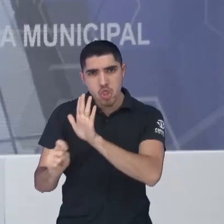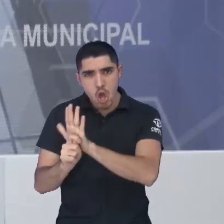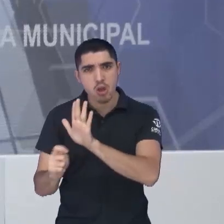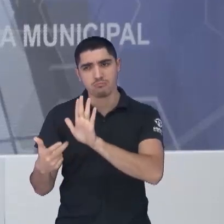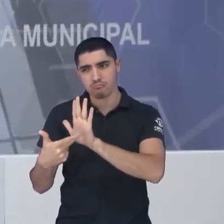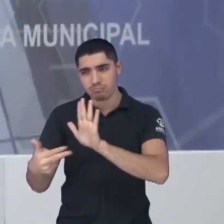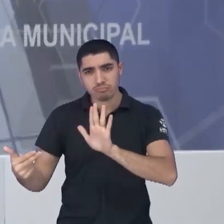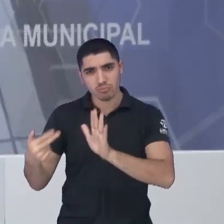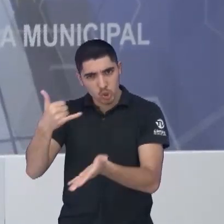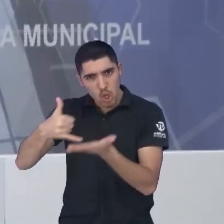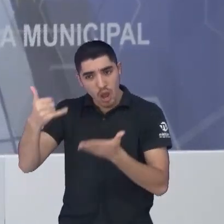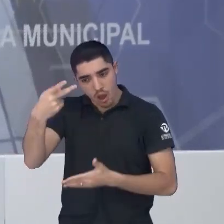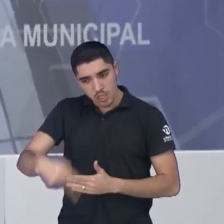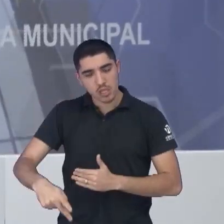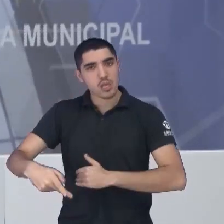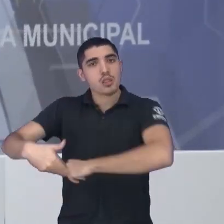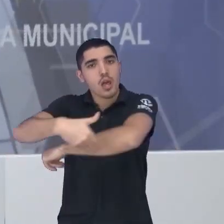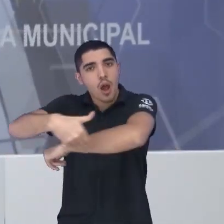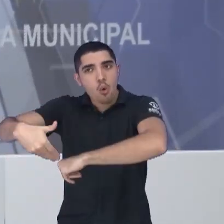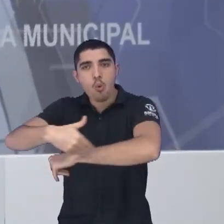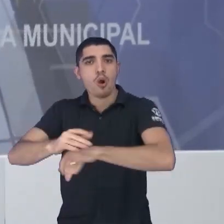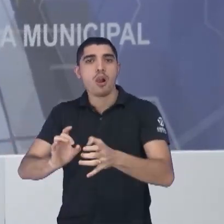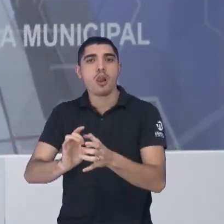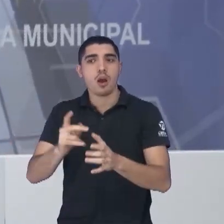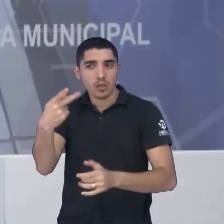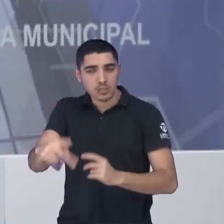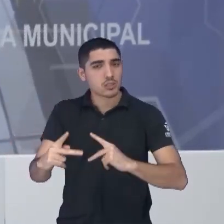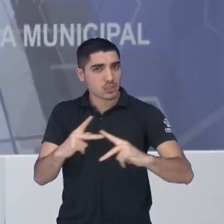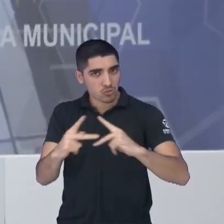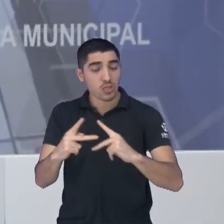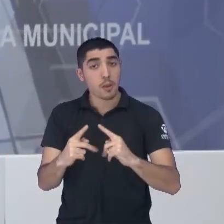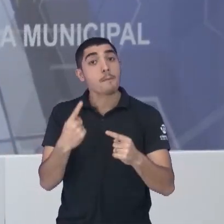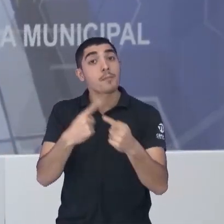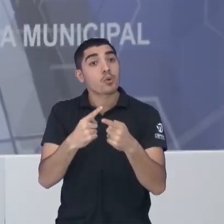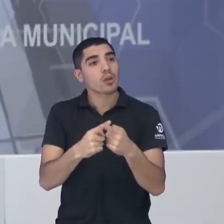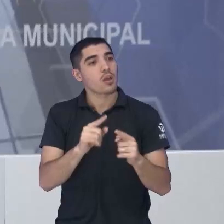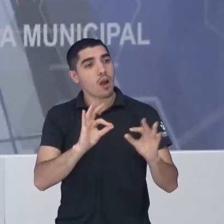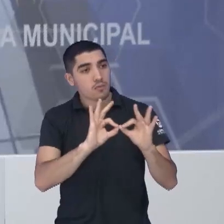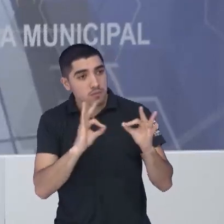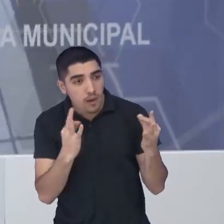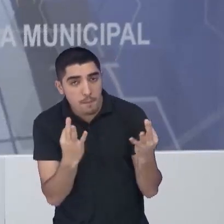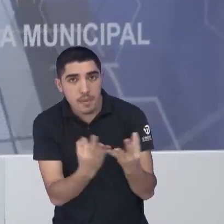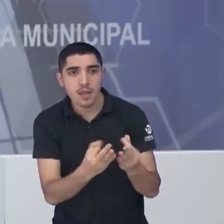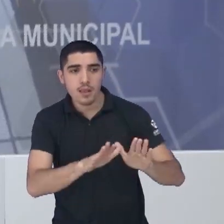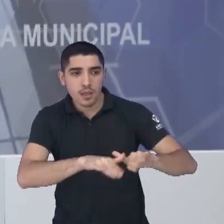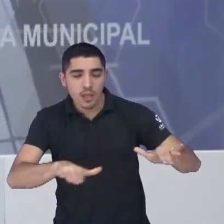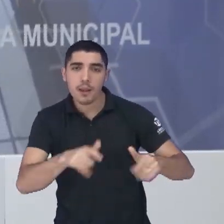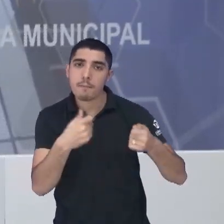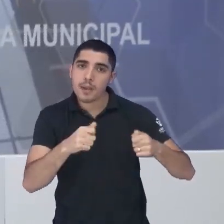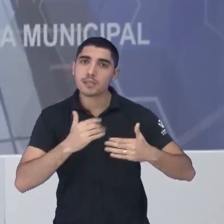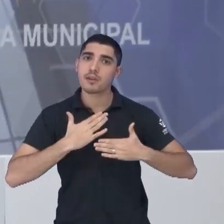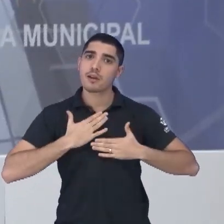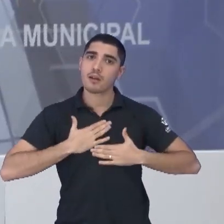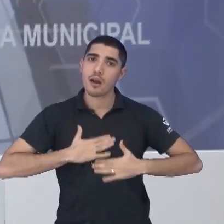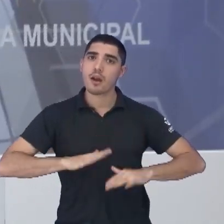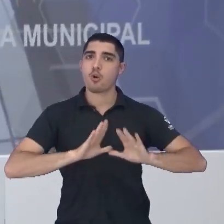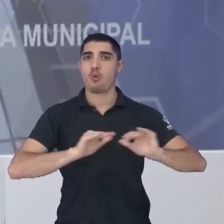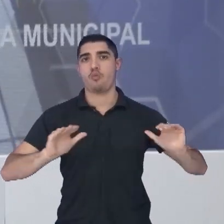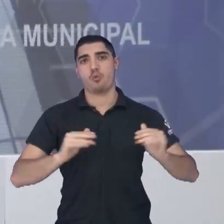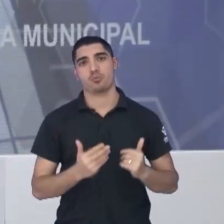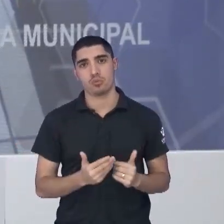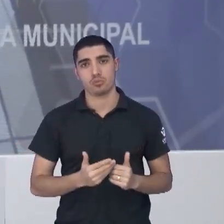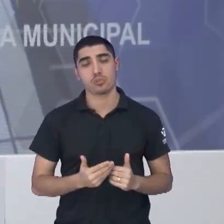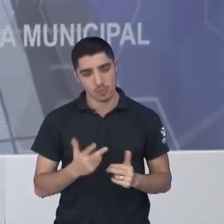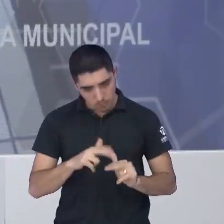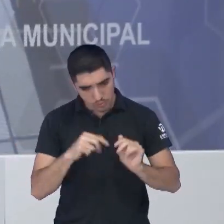espaços públicos em São José dos Campos, para dar esse conforto às famílias e às crianças. E a nossa legislação trará isso.